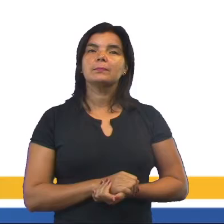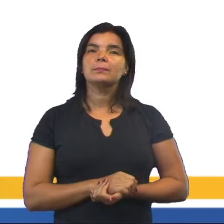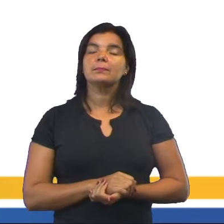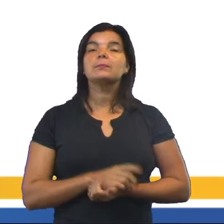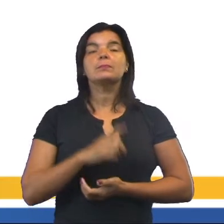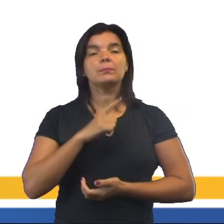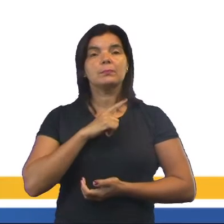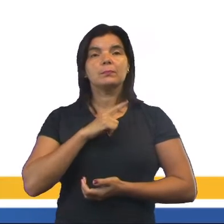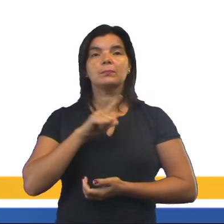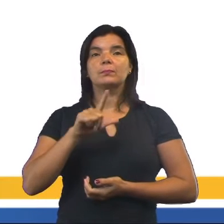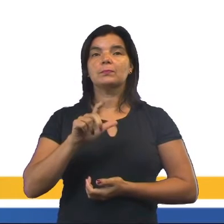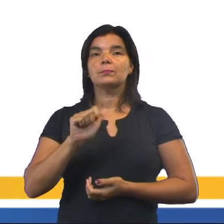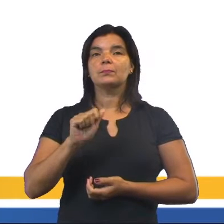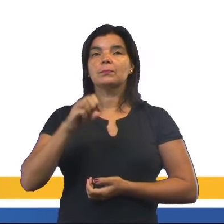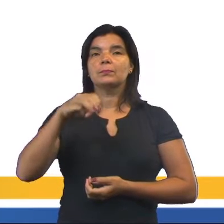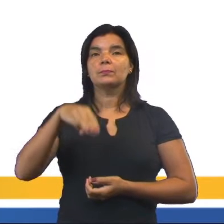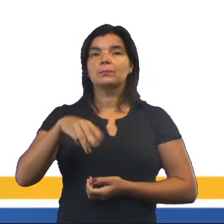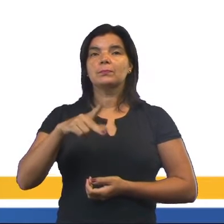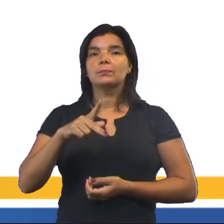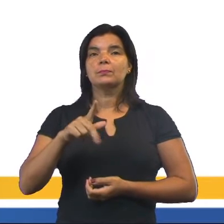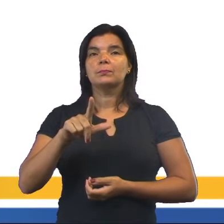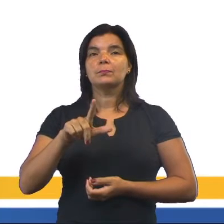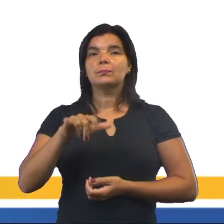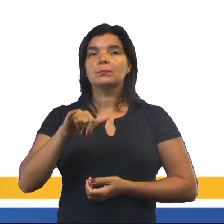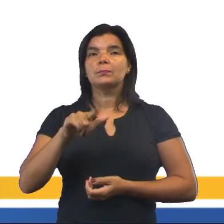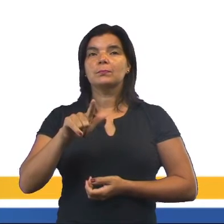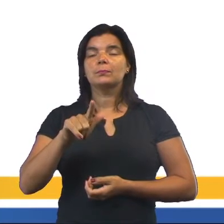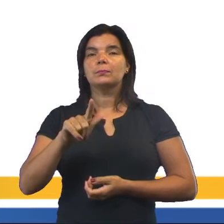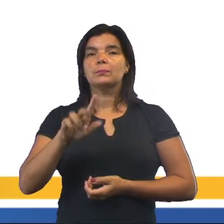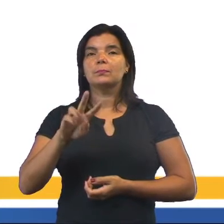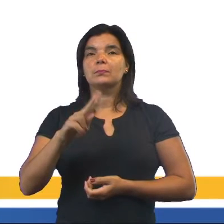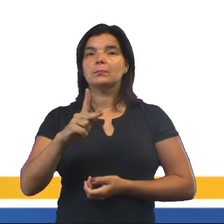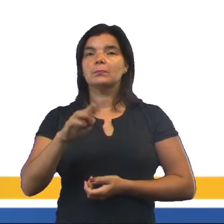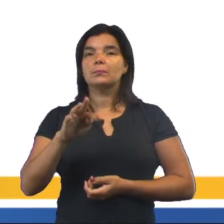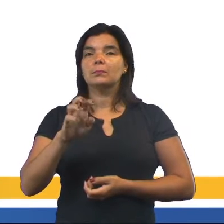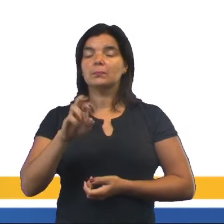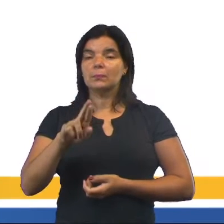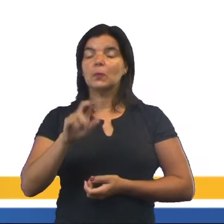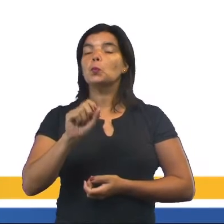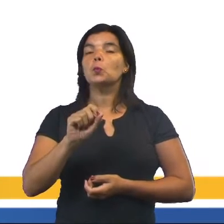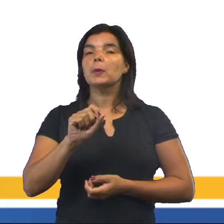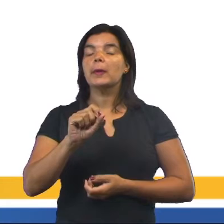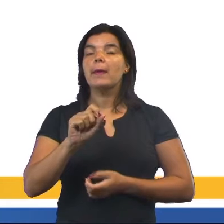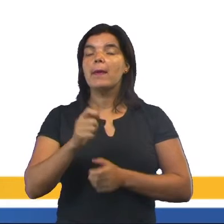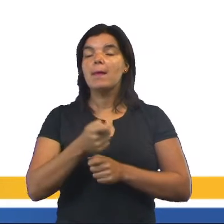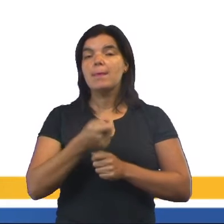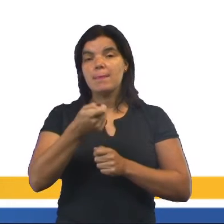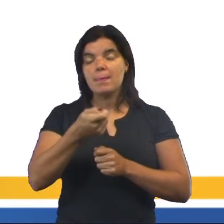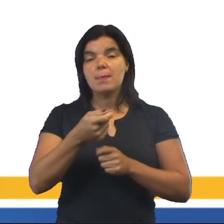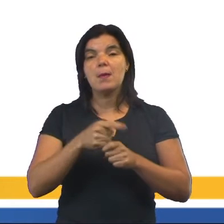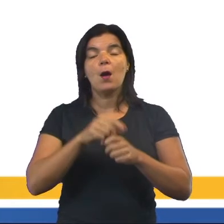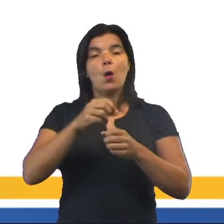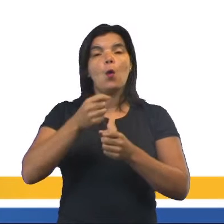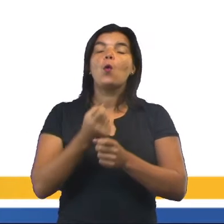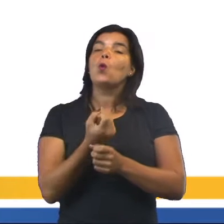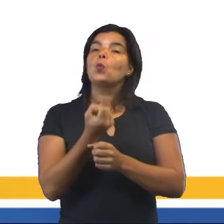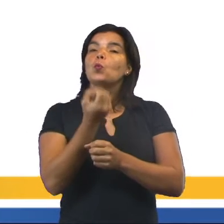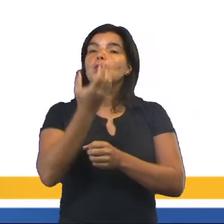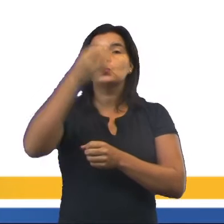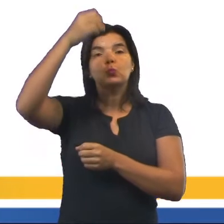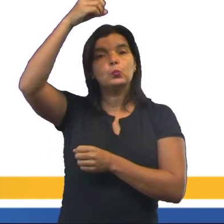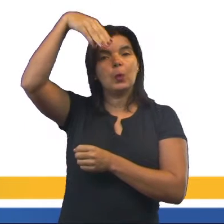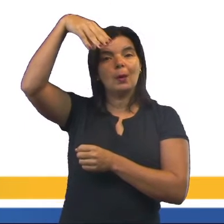Aqui nós temos o lamplighter, ele era o acendedor de lâmpadas. E é exatamente isso que ele